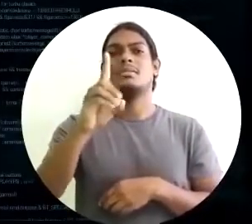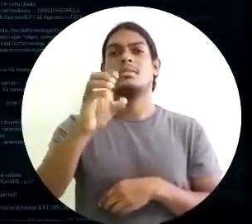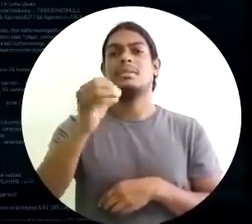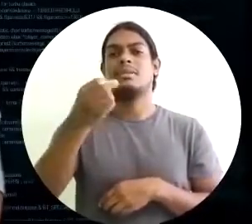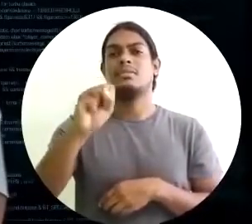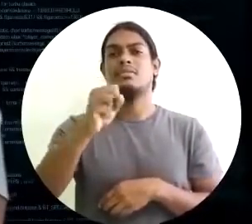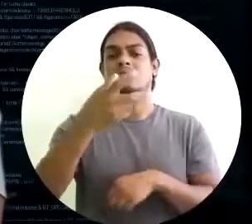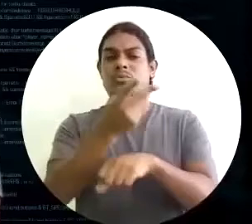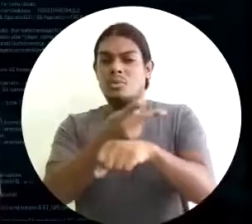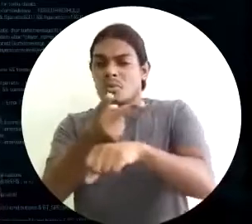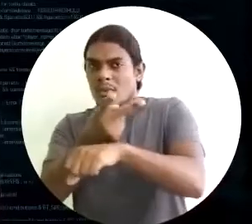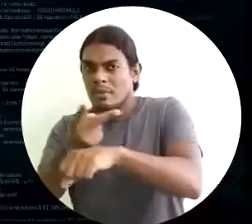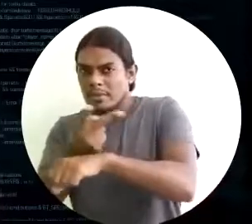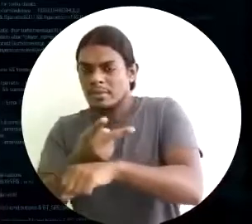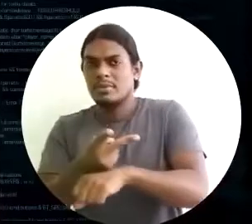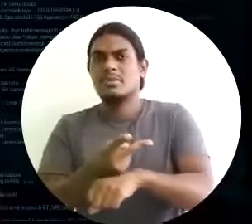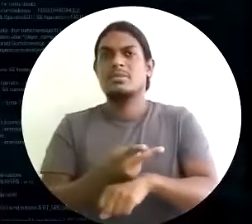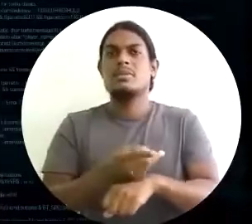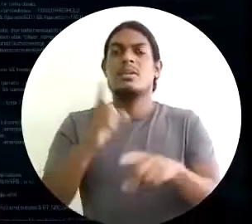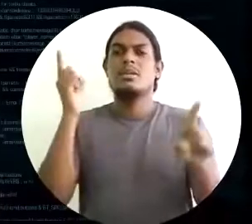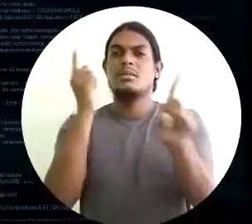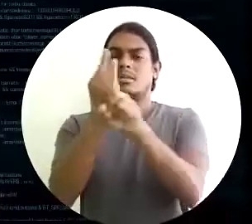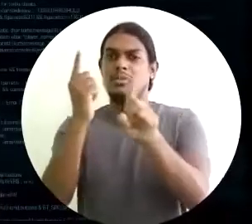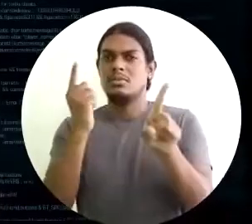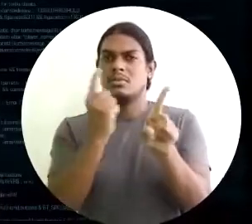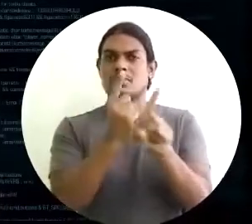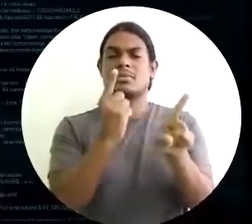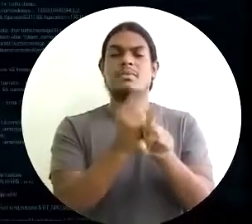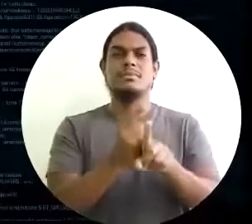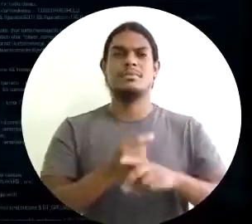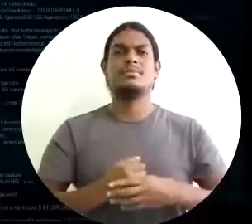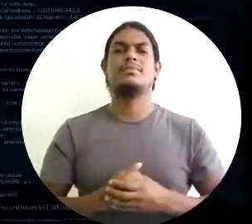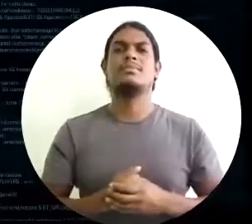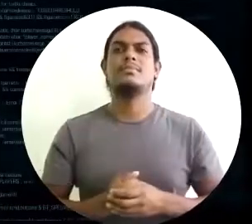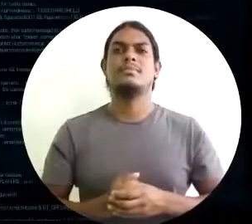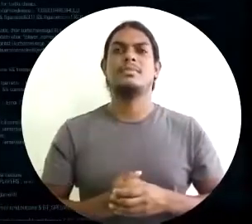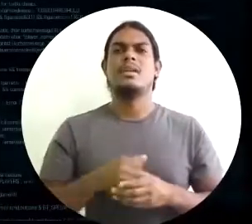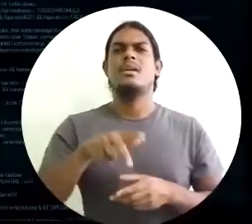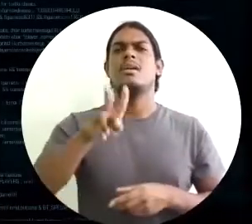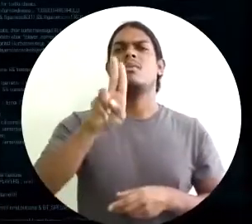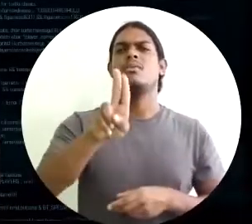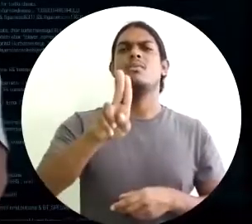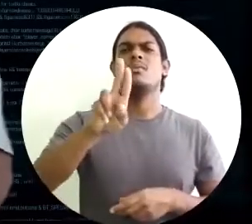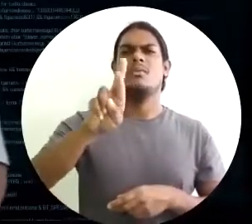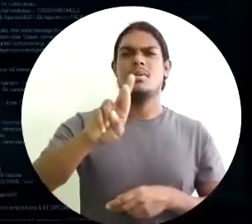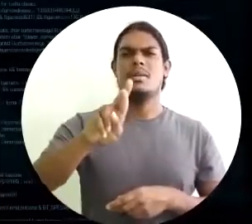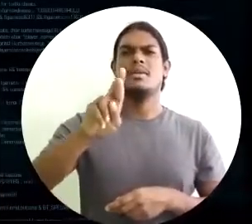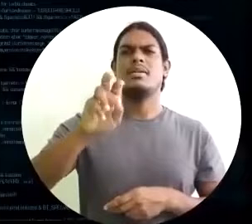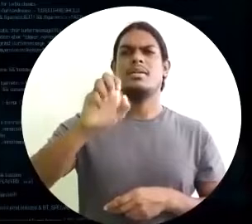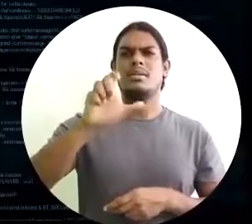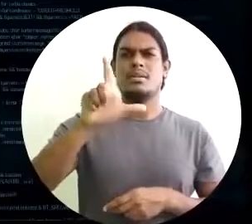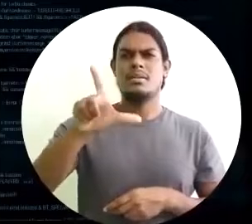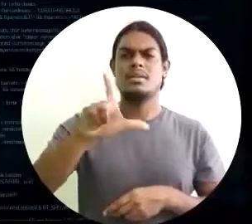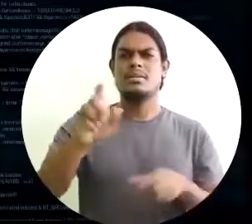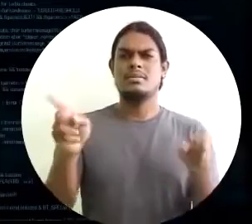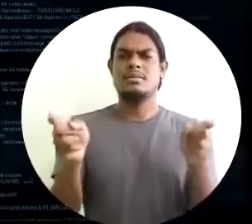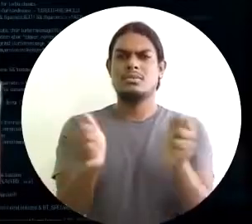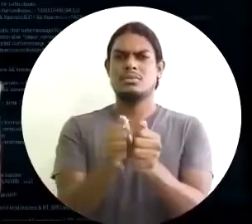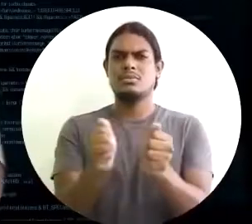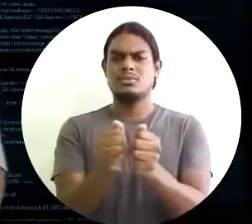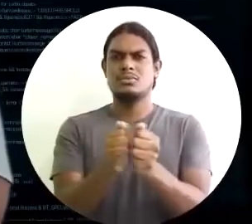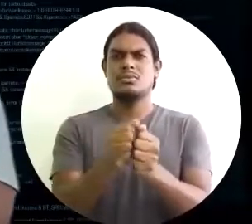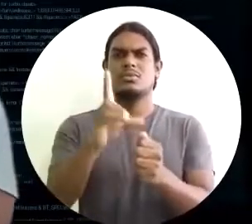que vai definir cada um dos endereços desses recursos. A URL, então, ela é designada junto com o